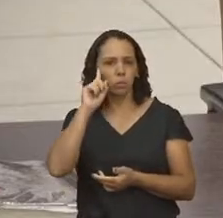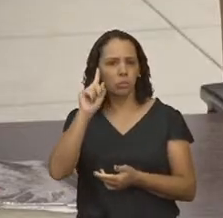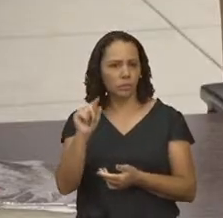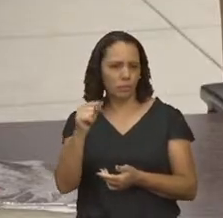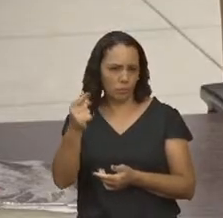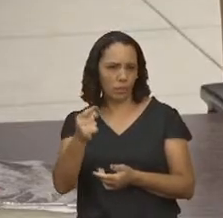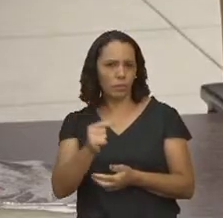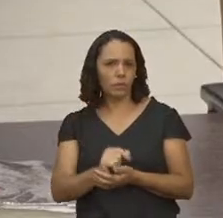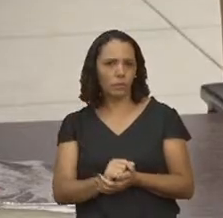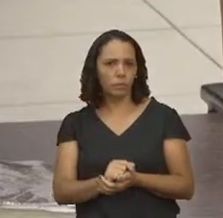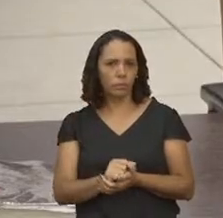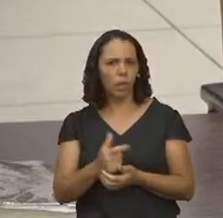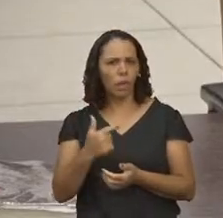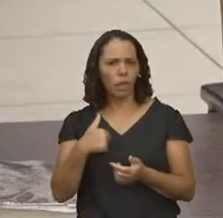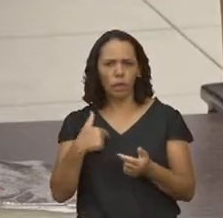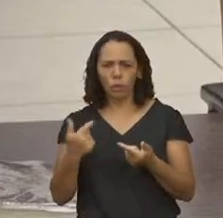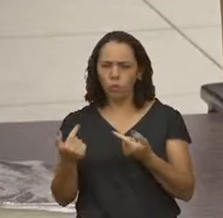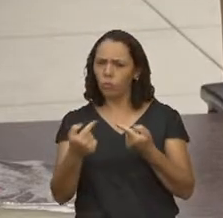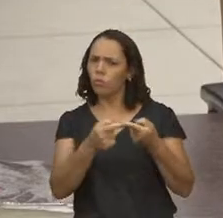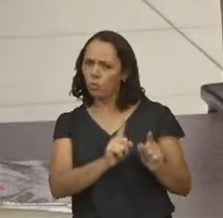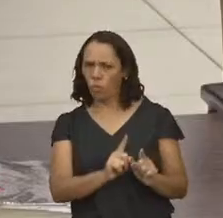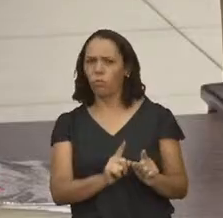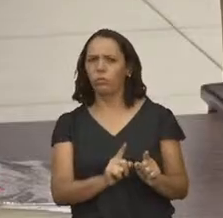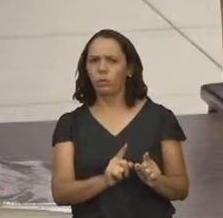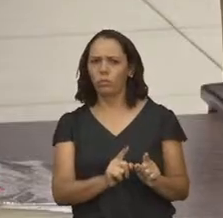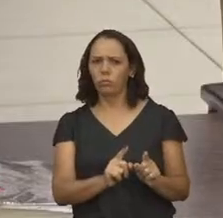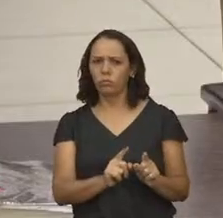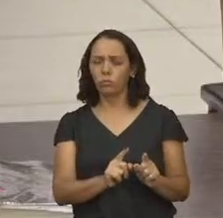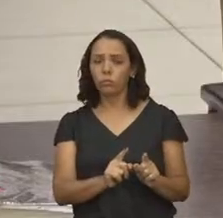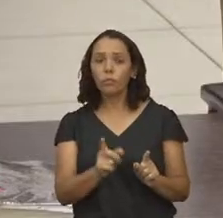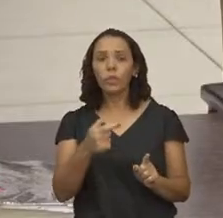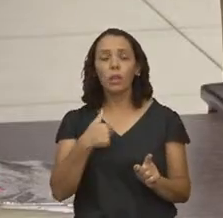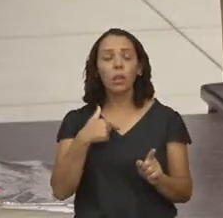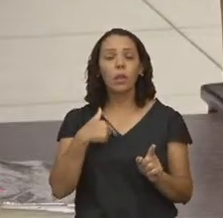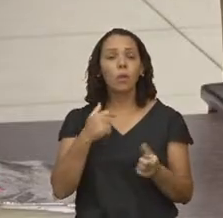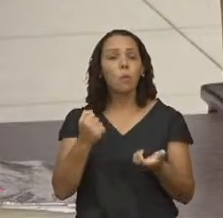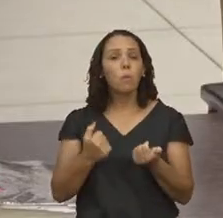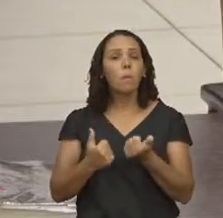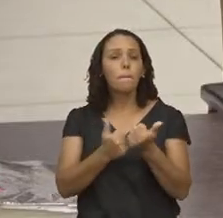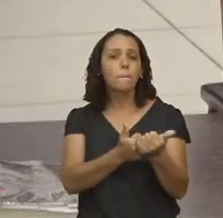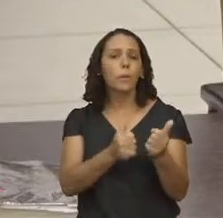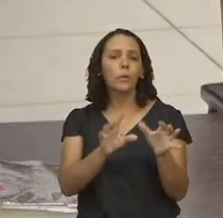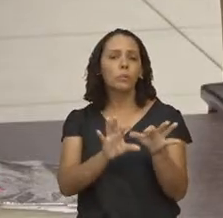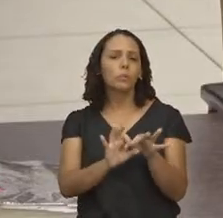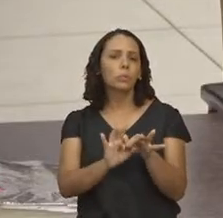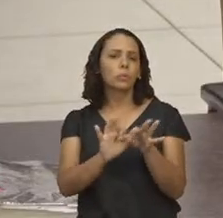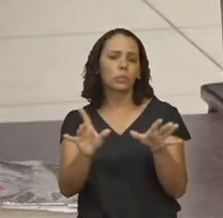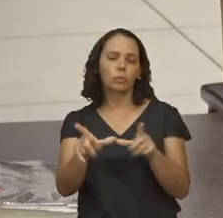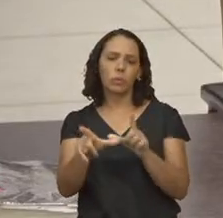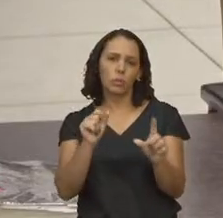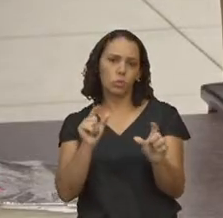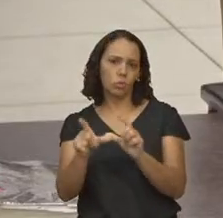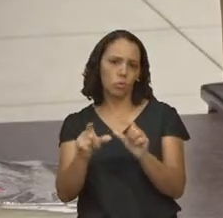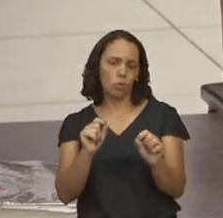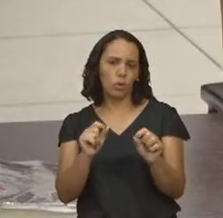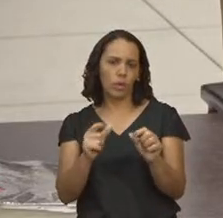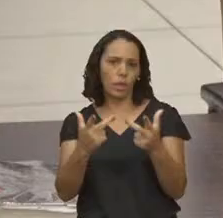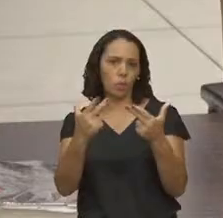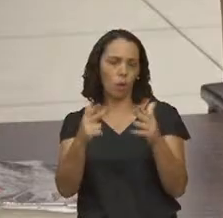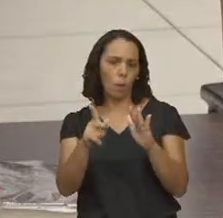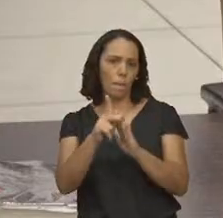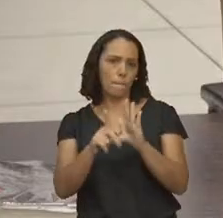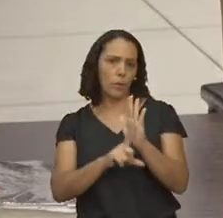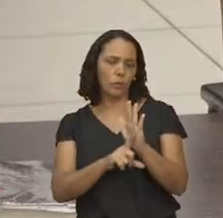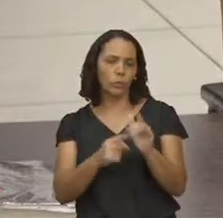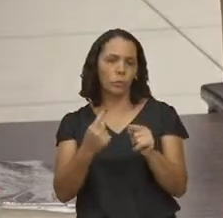E continuarei nessa linha. E sou a favor, sim, do livre-arbítrio, nesse caso do seu projeto, porque considero que desde